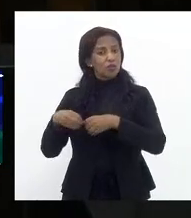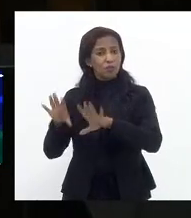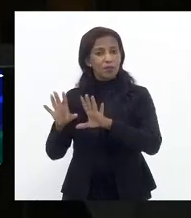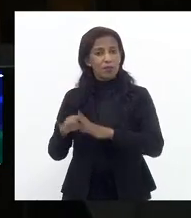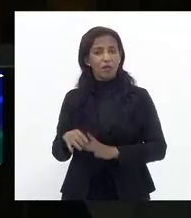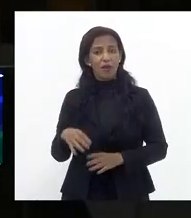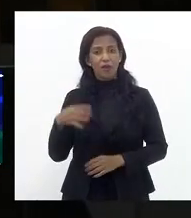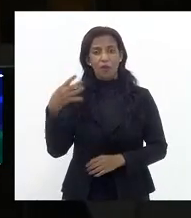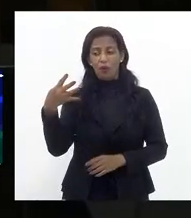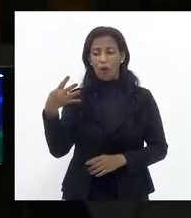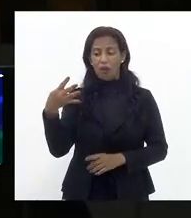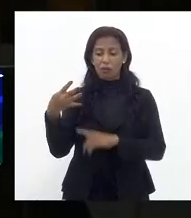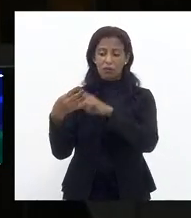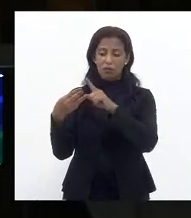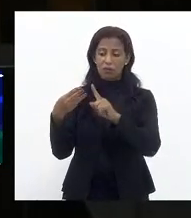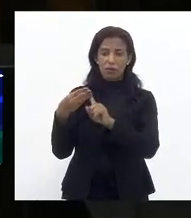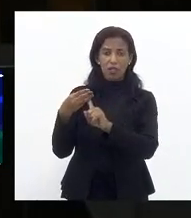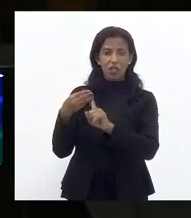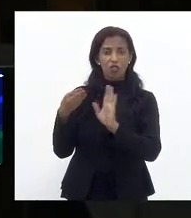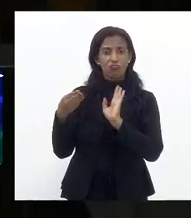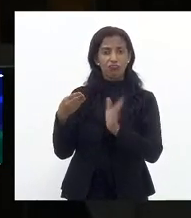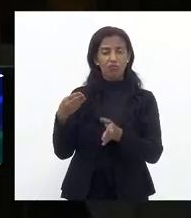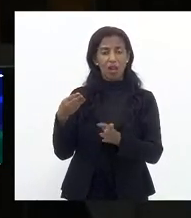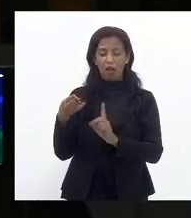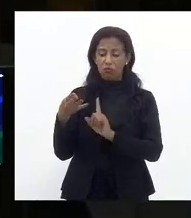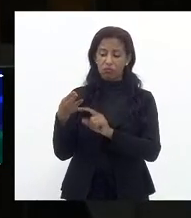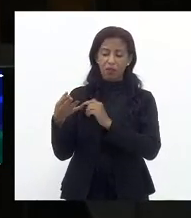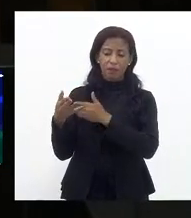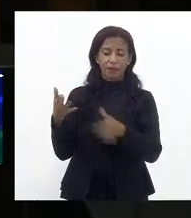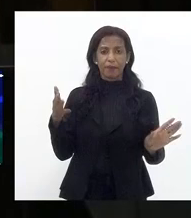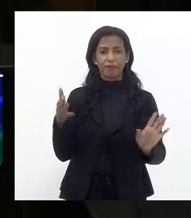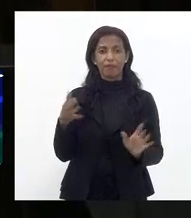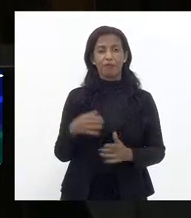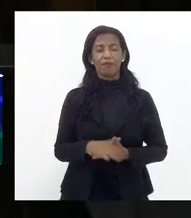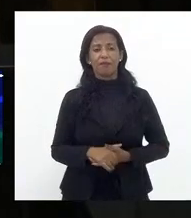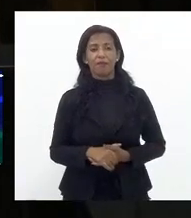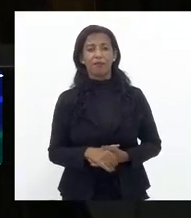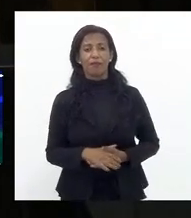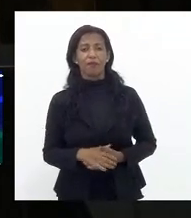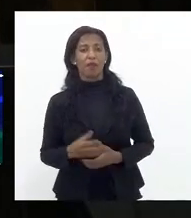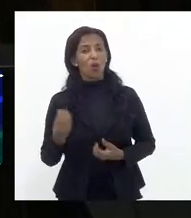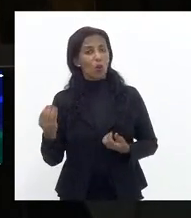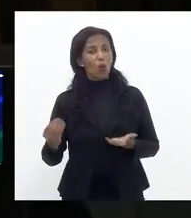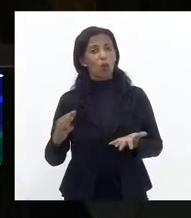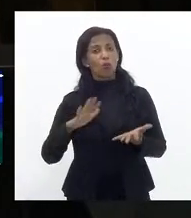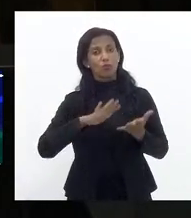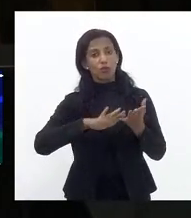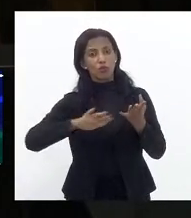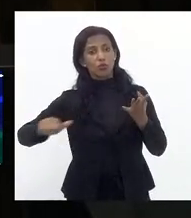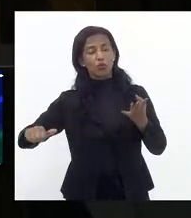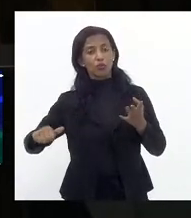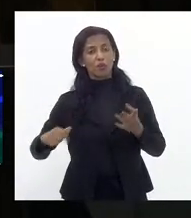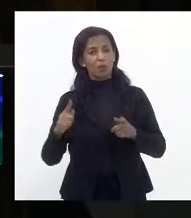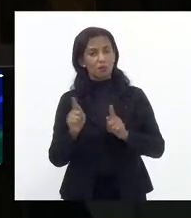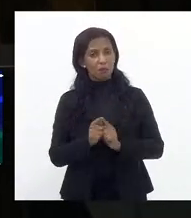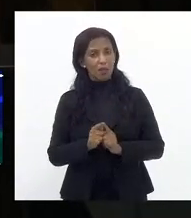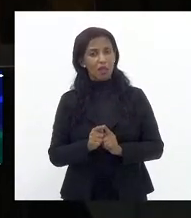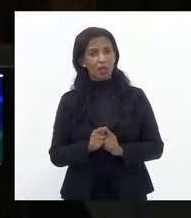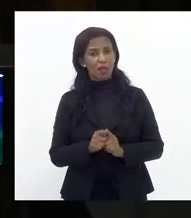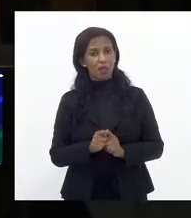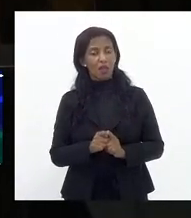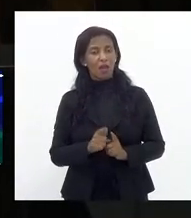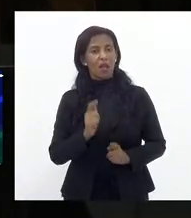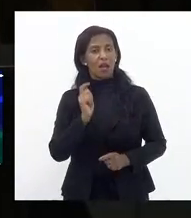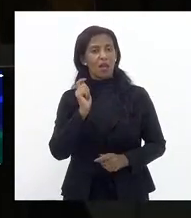é 4 em 3, a gente atendeu 3, essa tem que cair fora. Como tem que cair fora as maldades com as